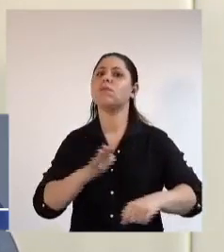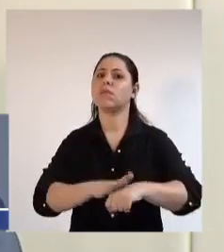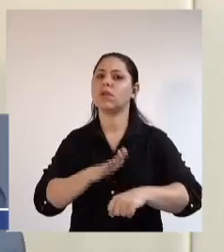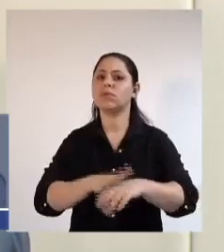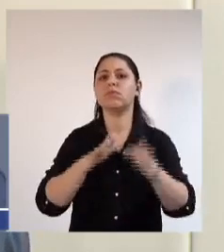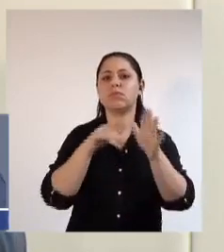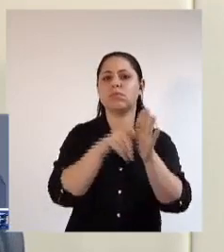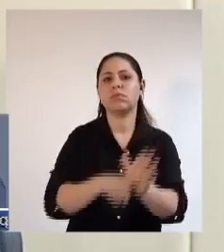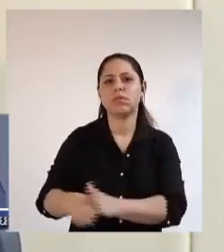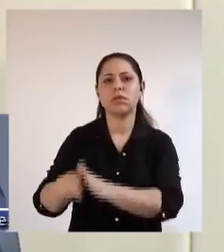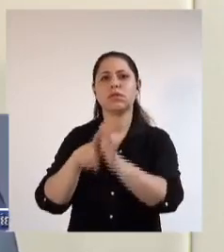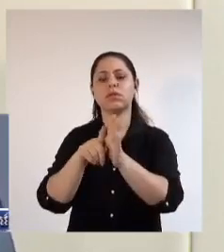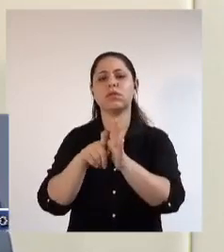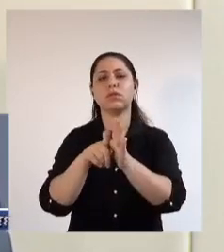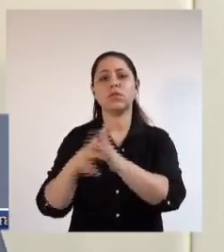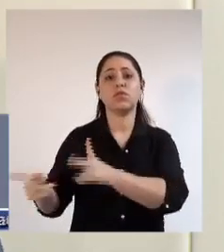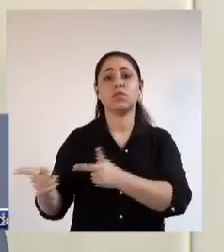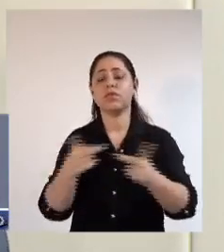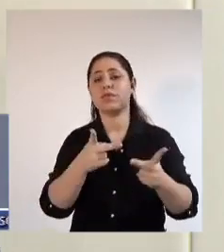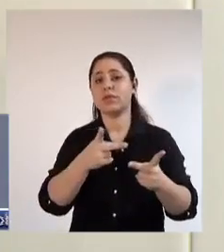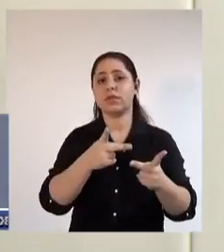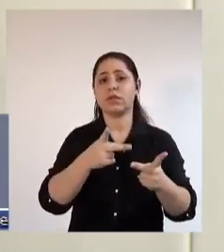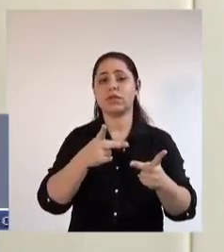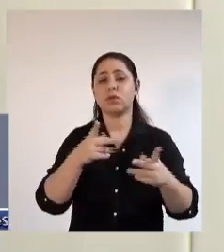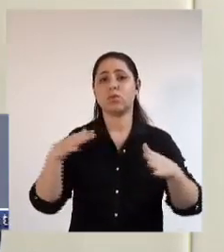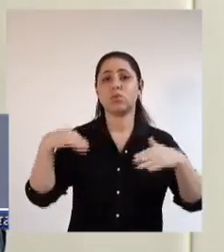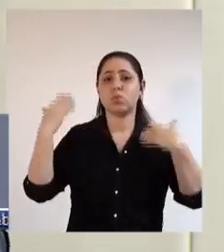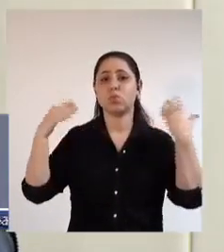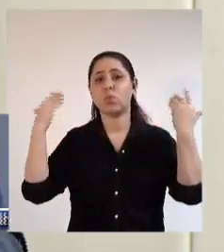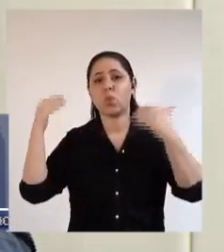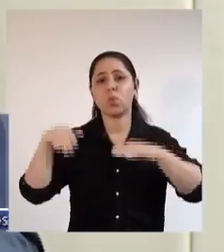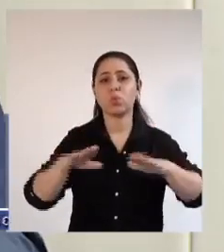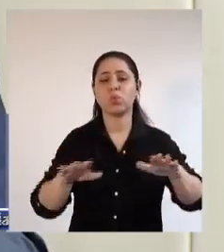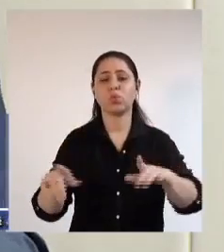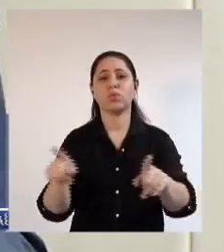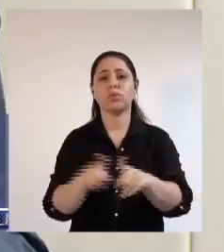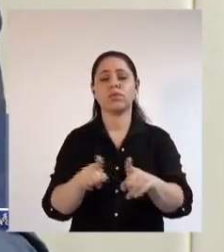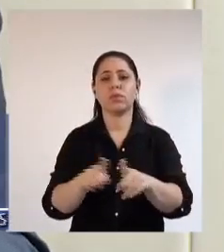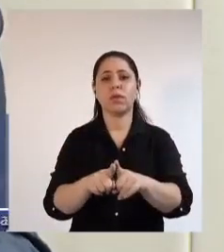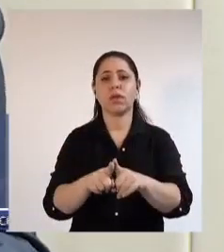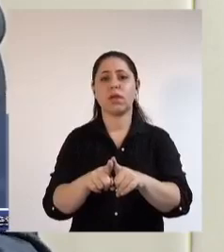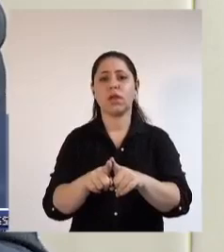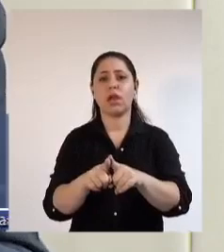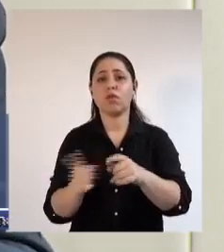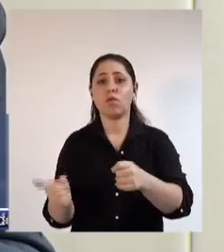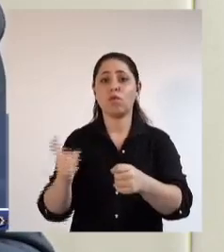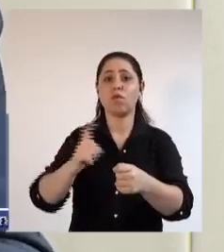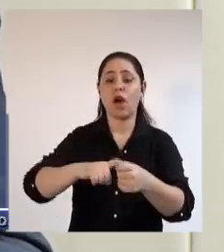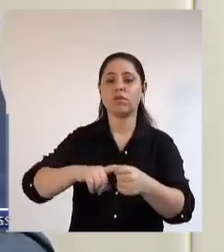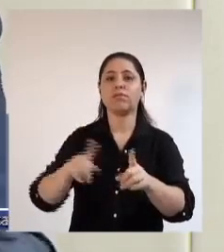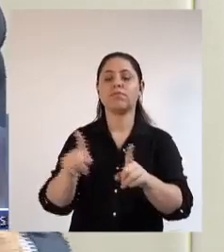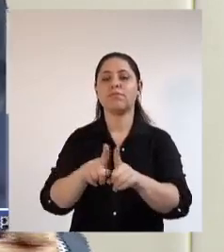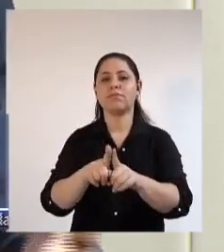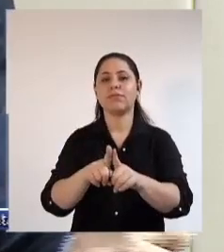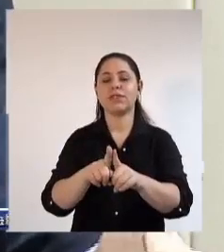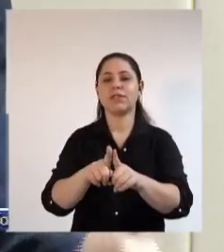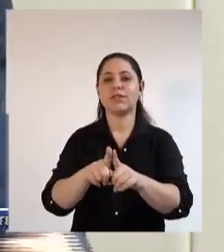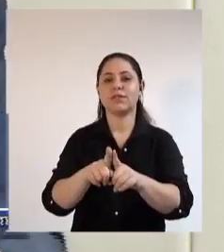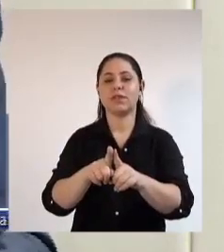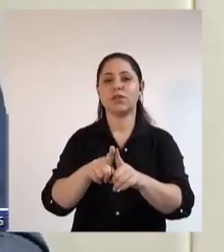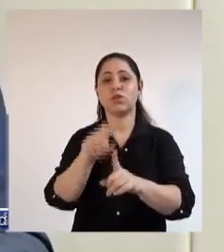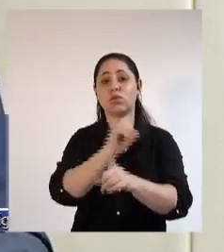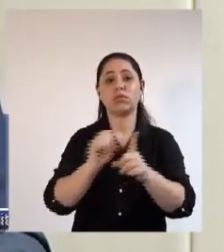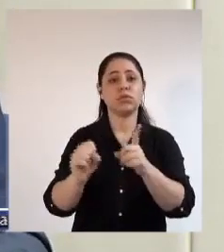pesquisa quanto em termos de visitação de turismo quanto em termo em termos de retorno para a sociedade porque a própria sociedade